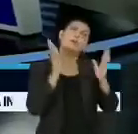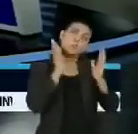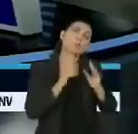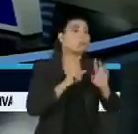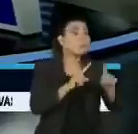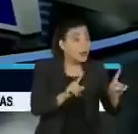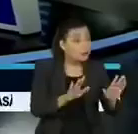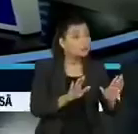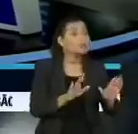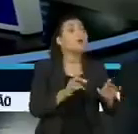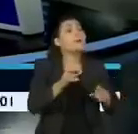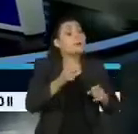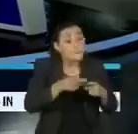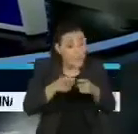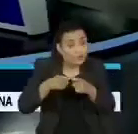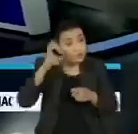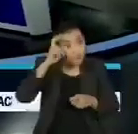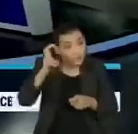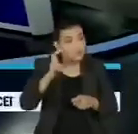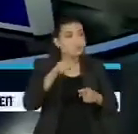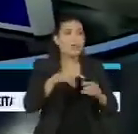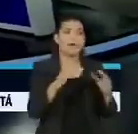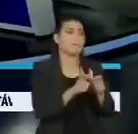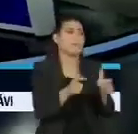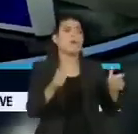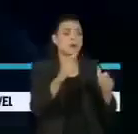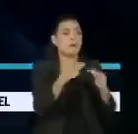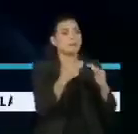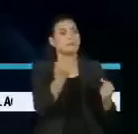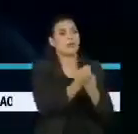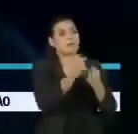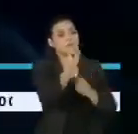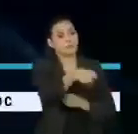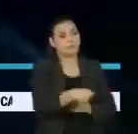os médicos inteligentes é consenso. Muito bem.